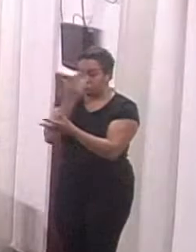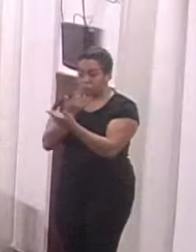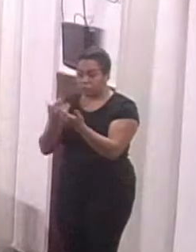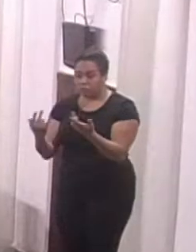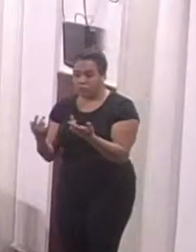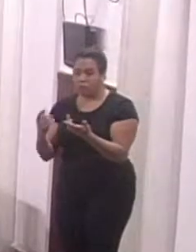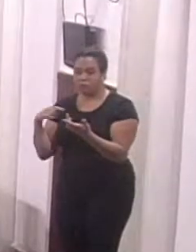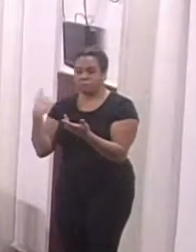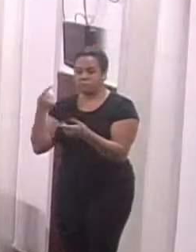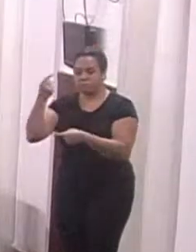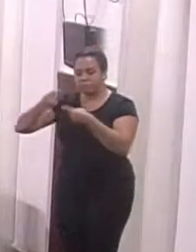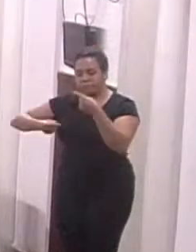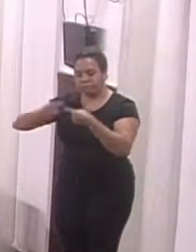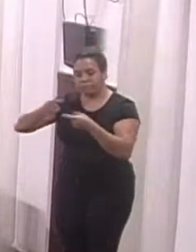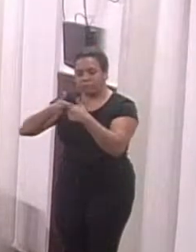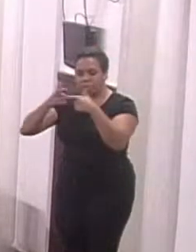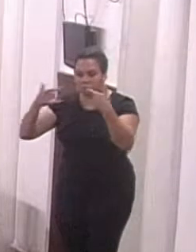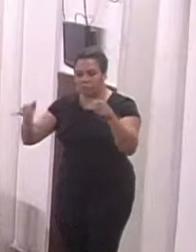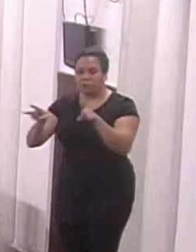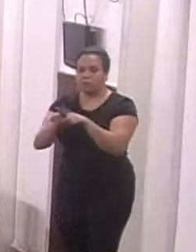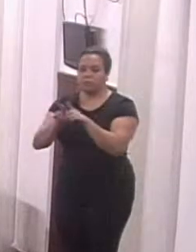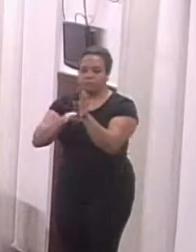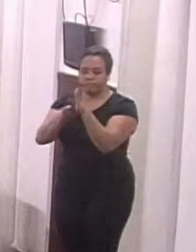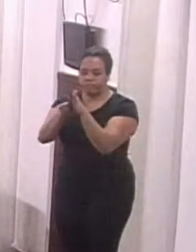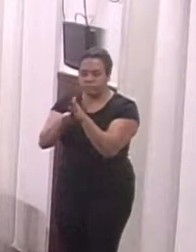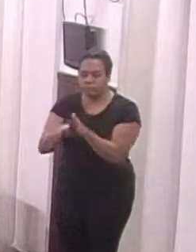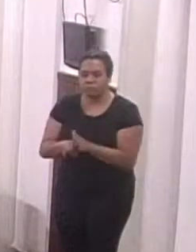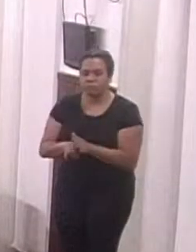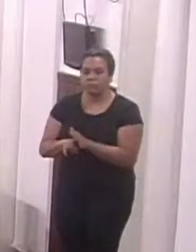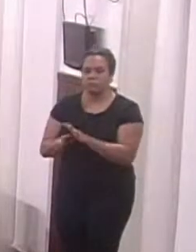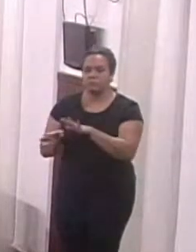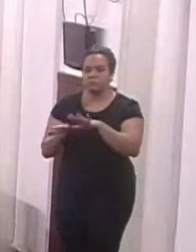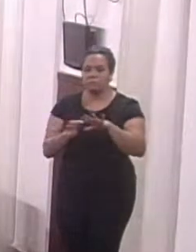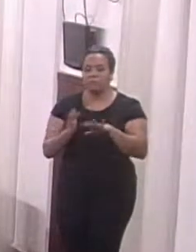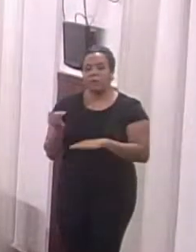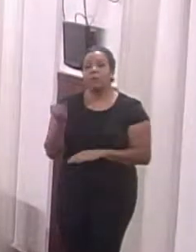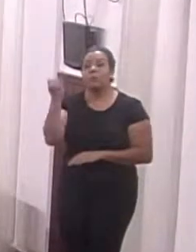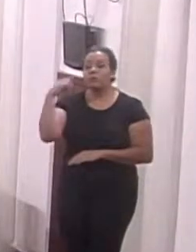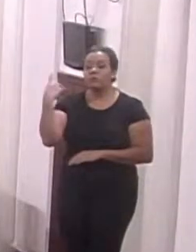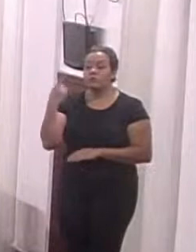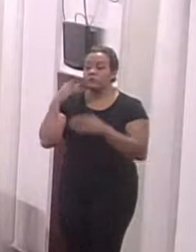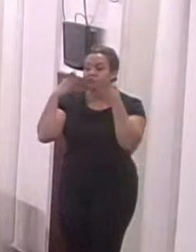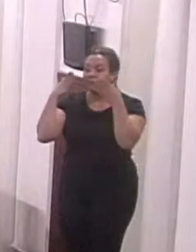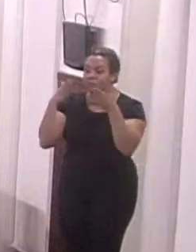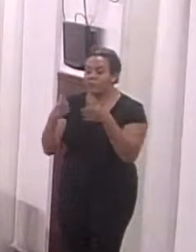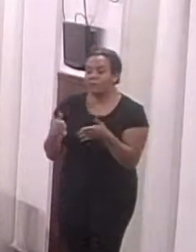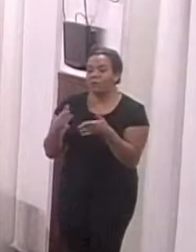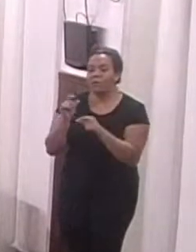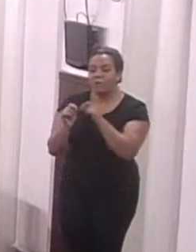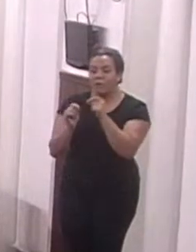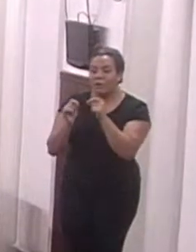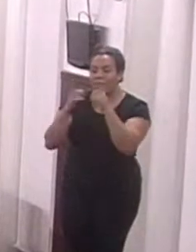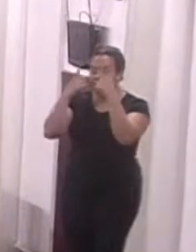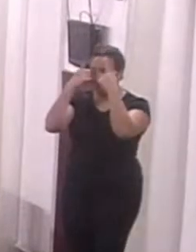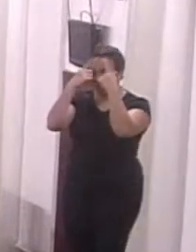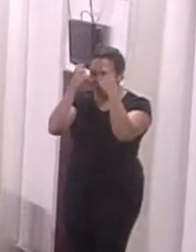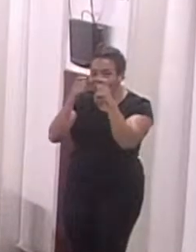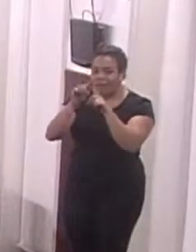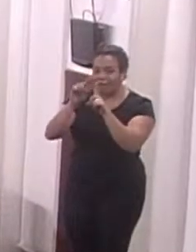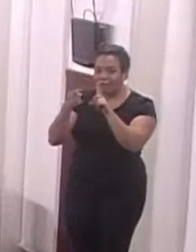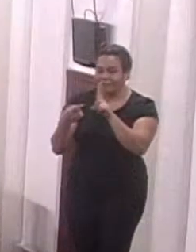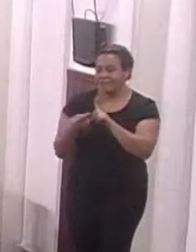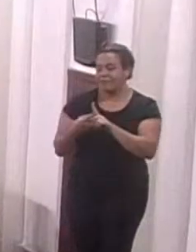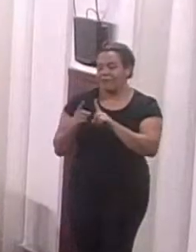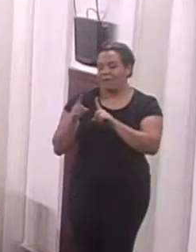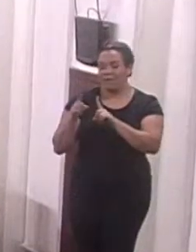forma mais ampla e também pesquisada. É importante a gente enfatizar aqui que o tema da violência obstétrica deve